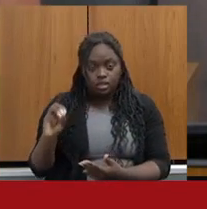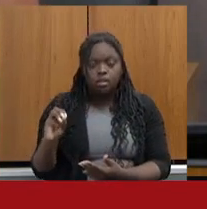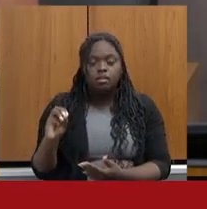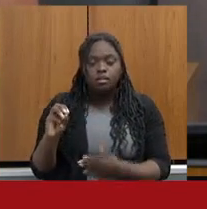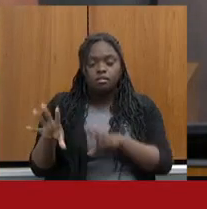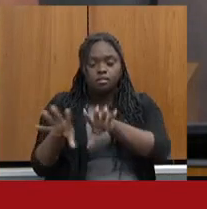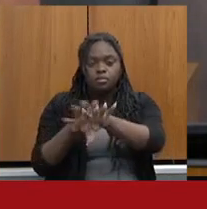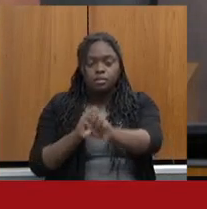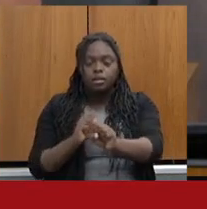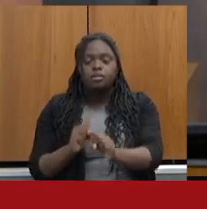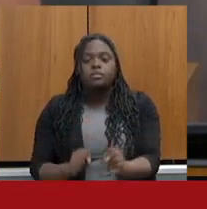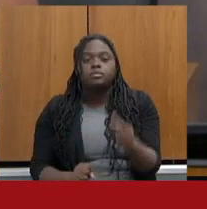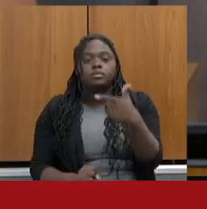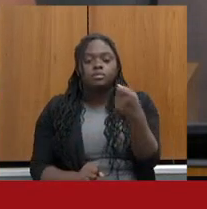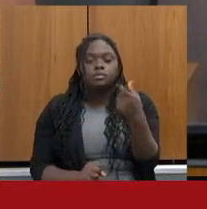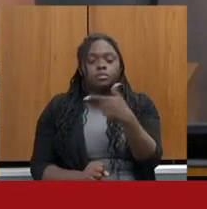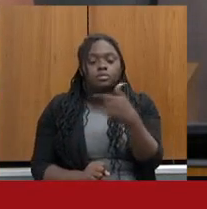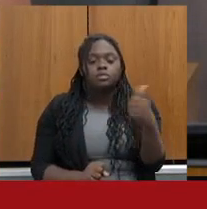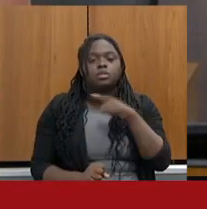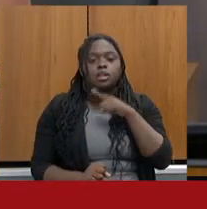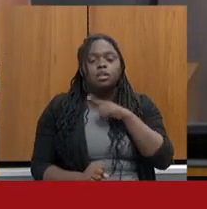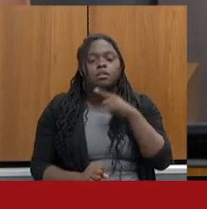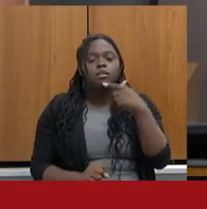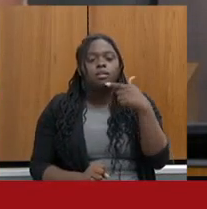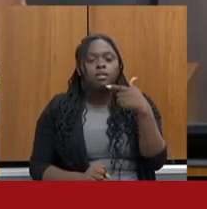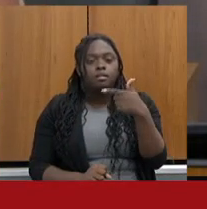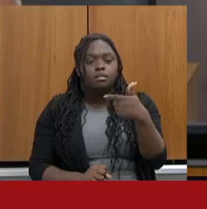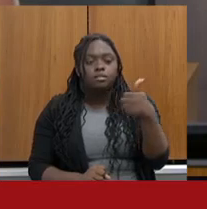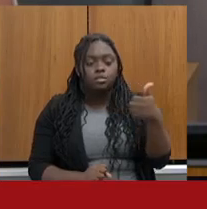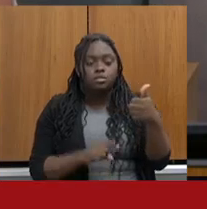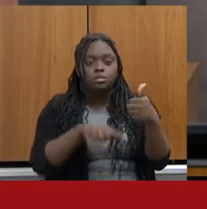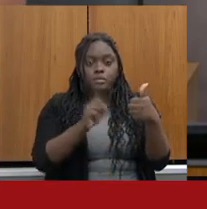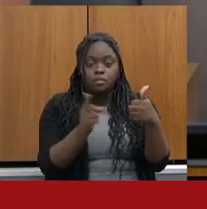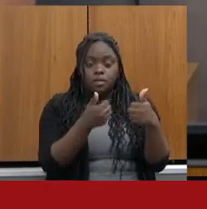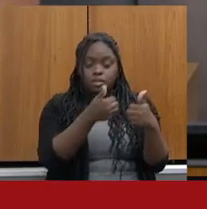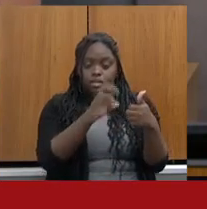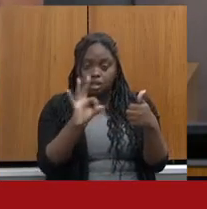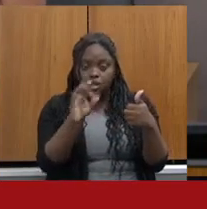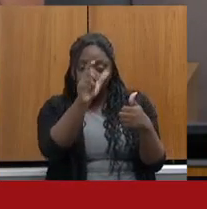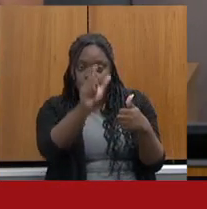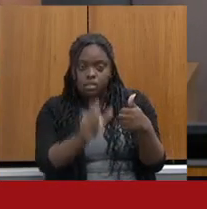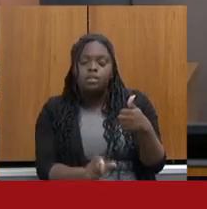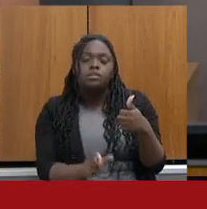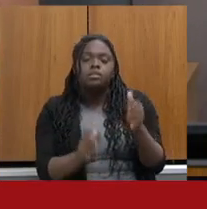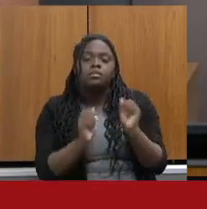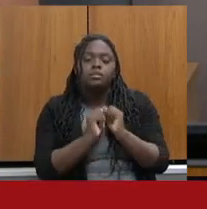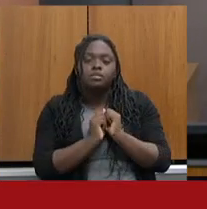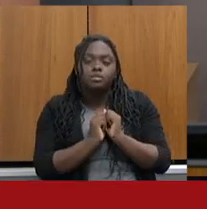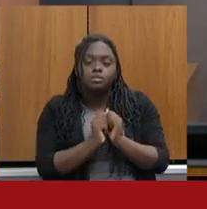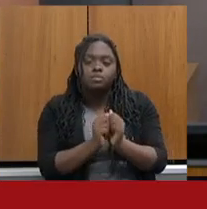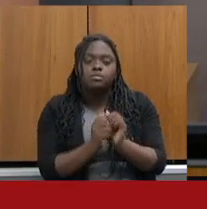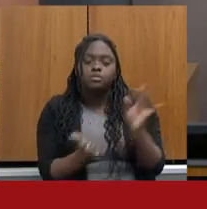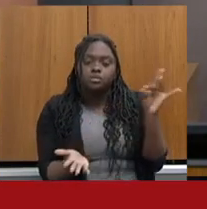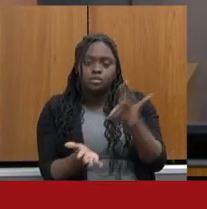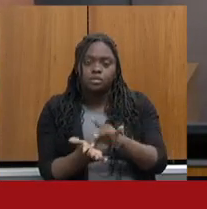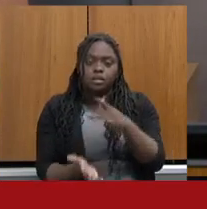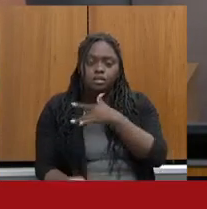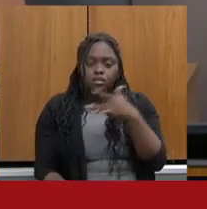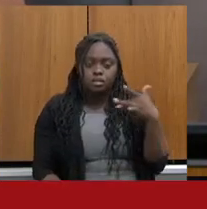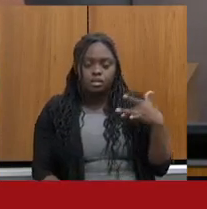nós tivemos 21 Cadetes mas 10 integrantes do nosso quadro oficiais de saúde